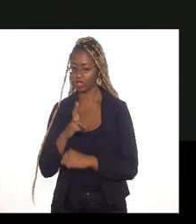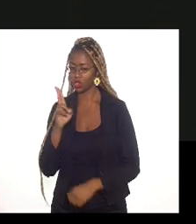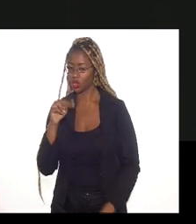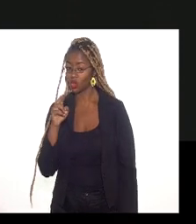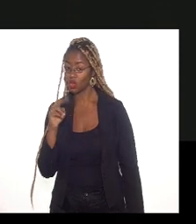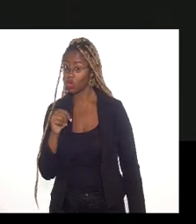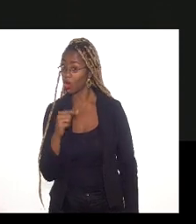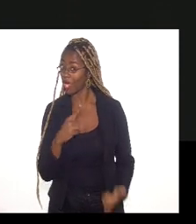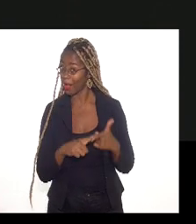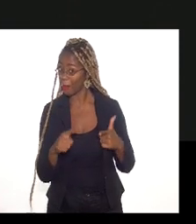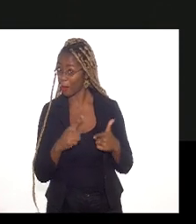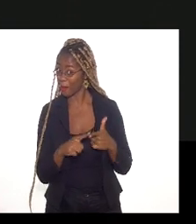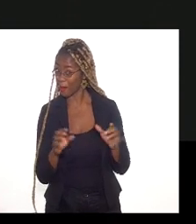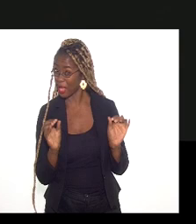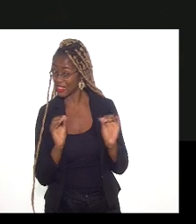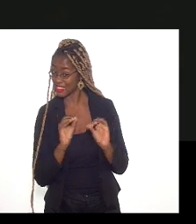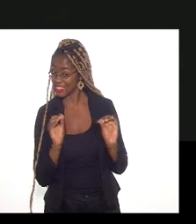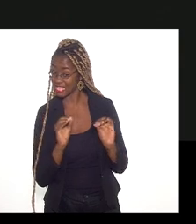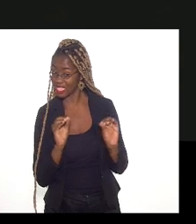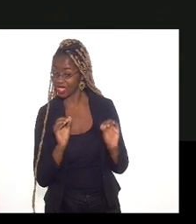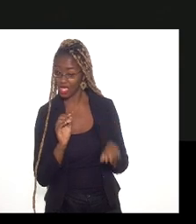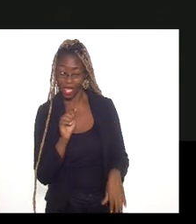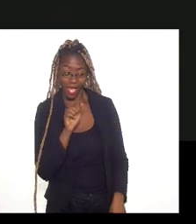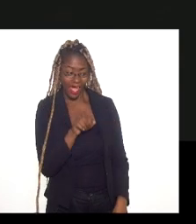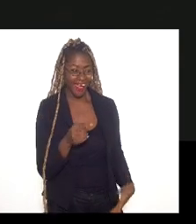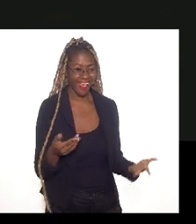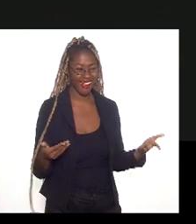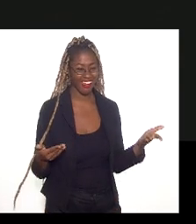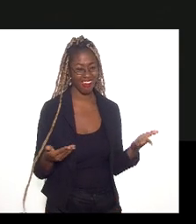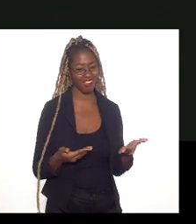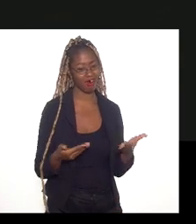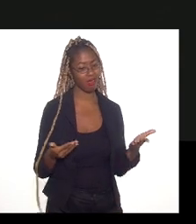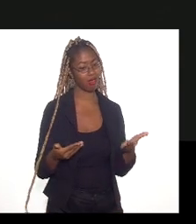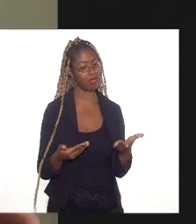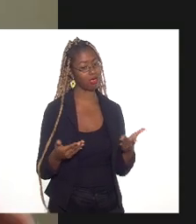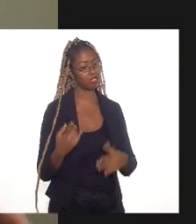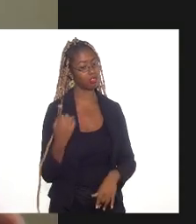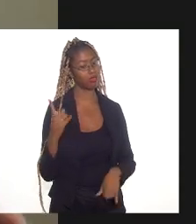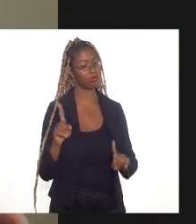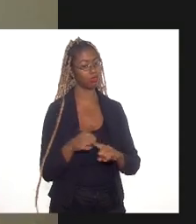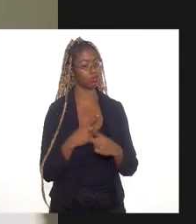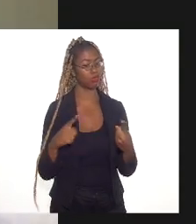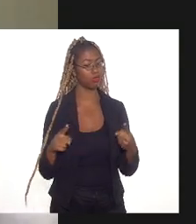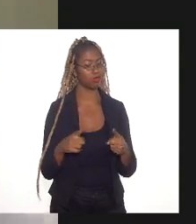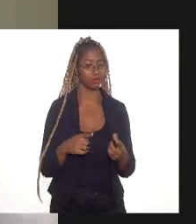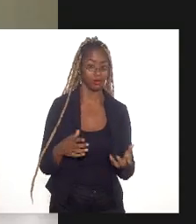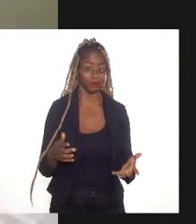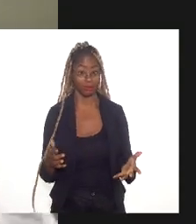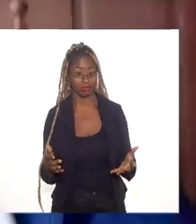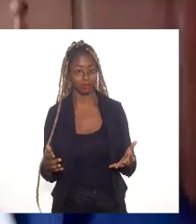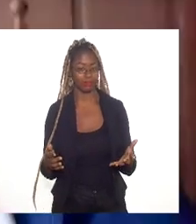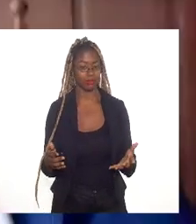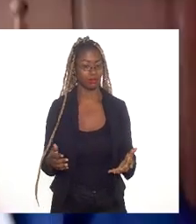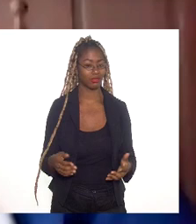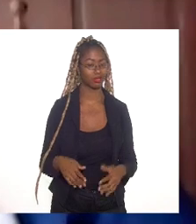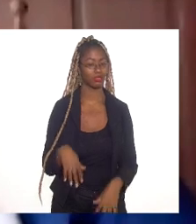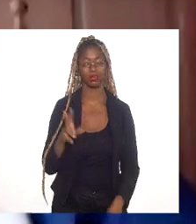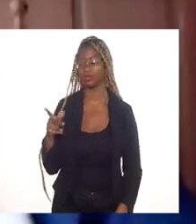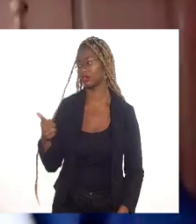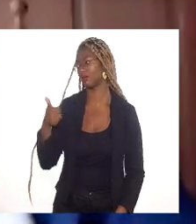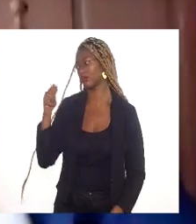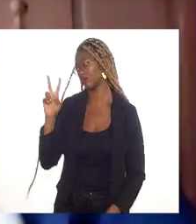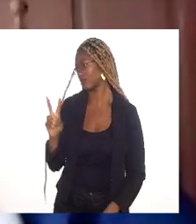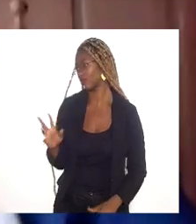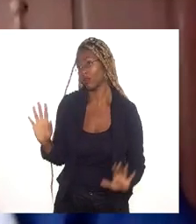um problema. Dessa vez, um músico deu uma rateada. Tudo tem a primeira